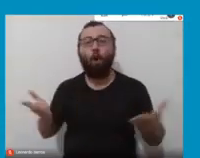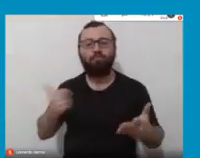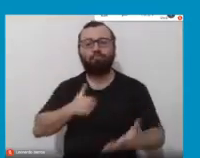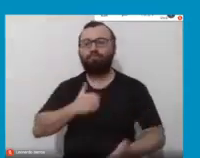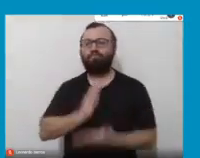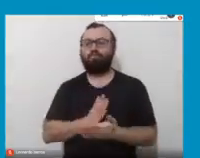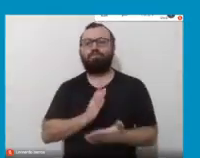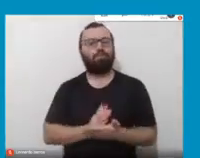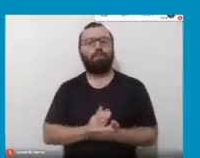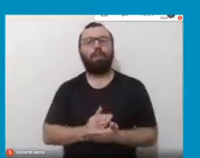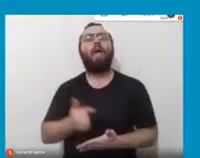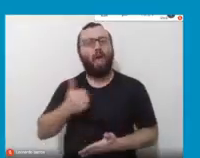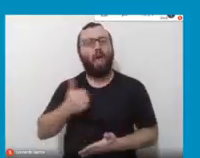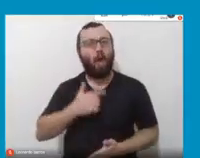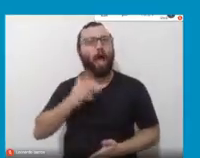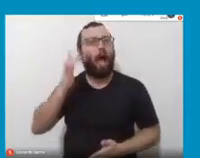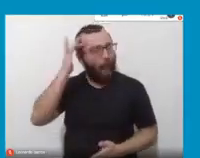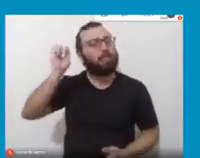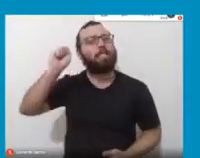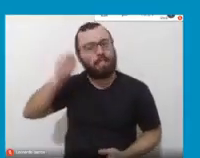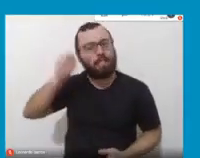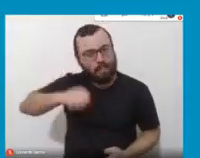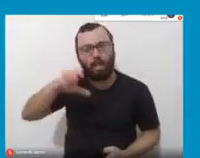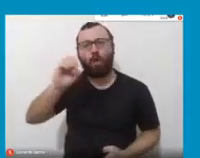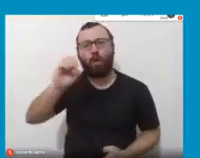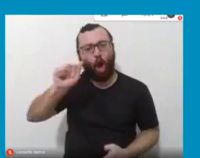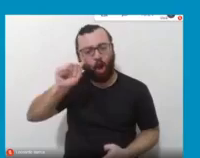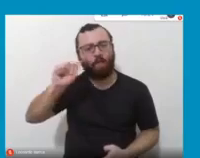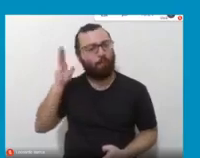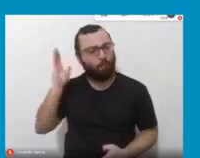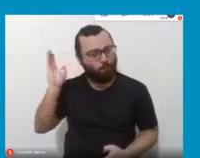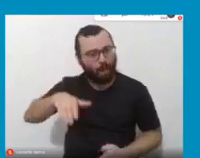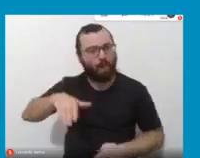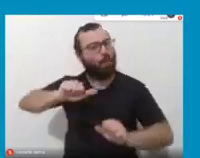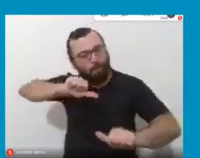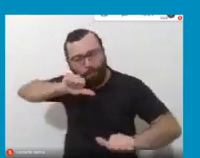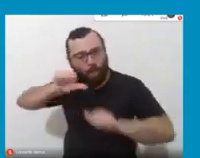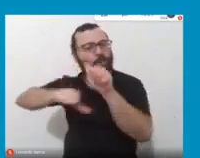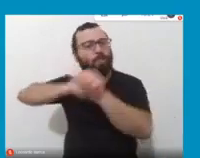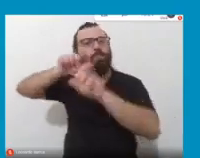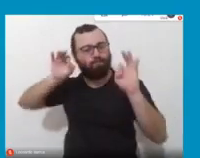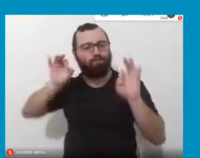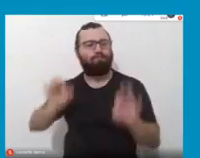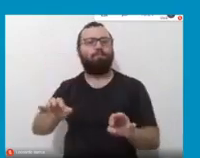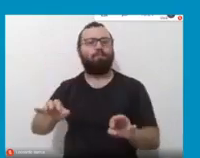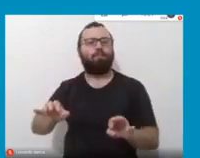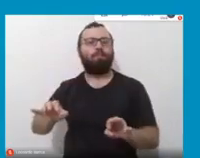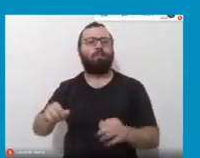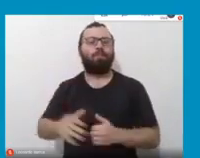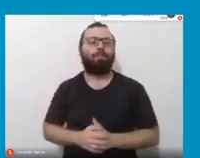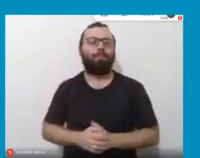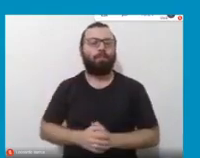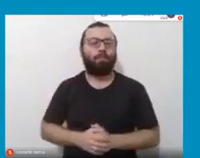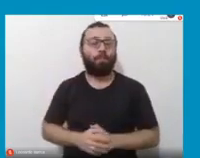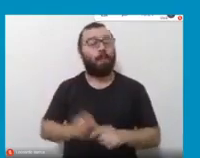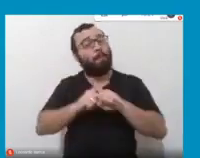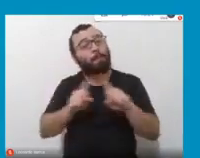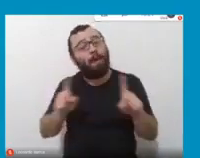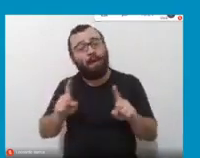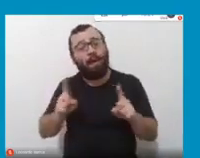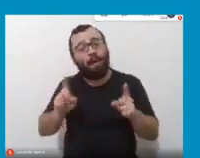que realmente as cotas vieram e modificaram bastante a situação. Mas ainda é muito